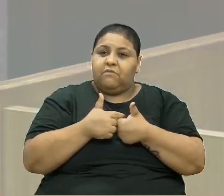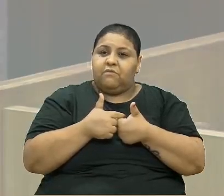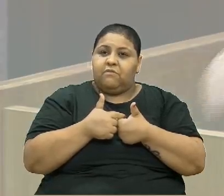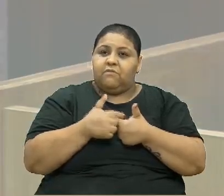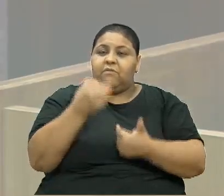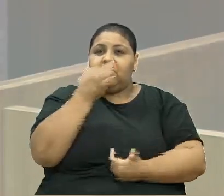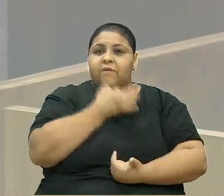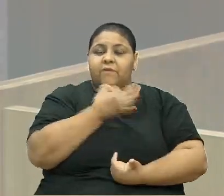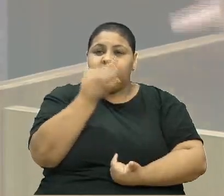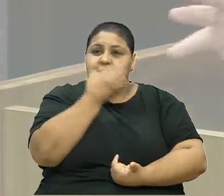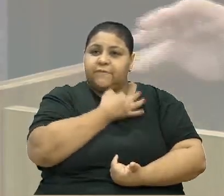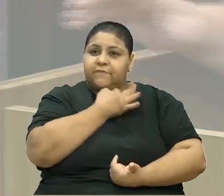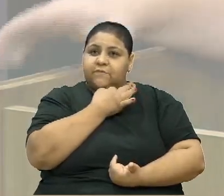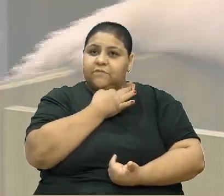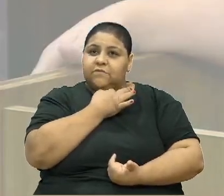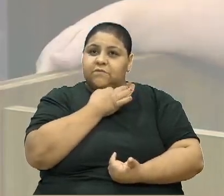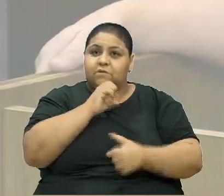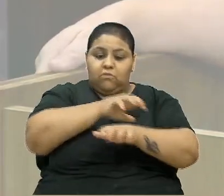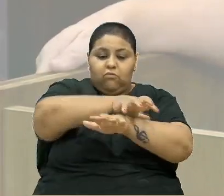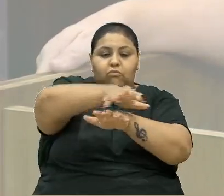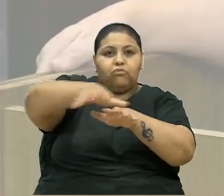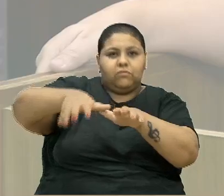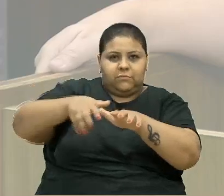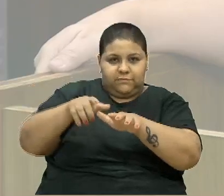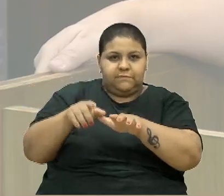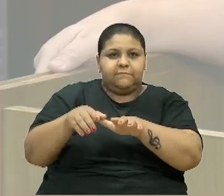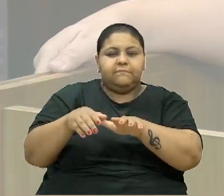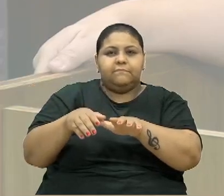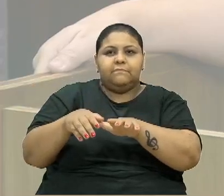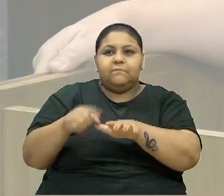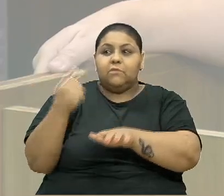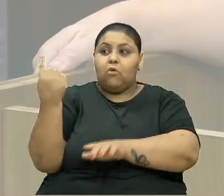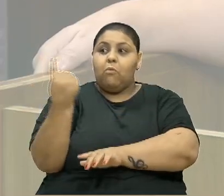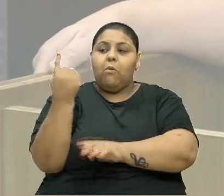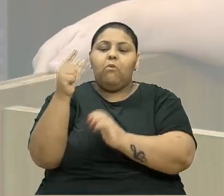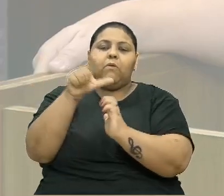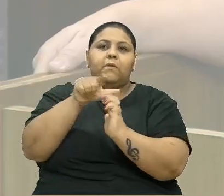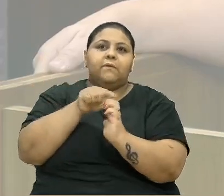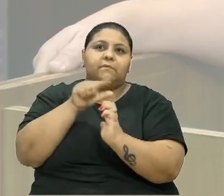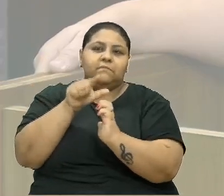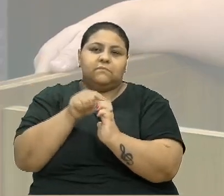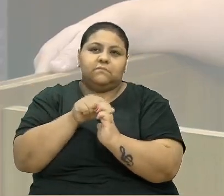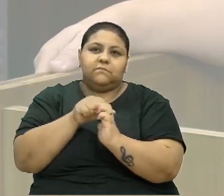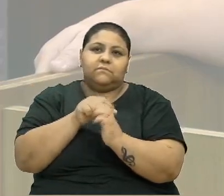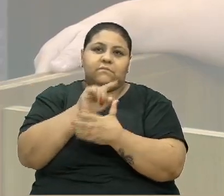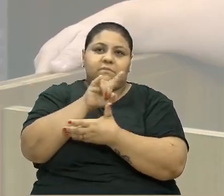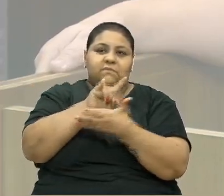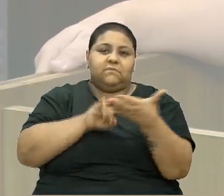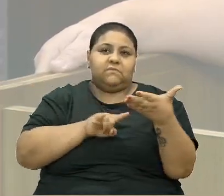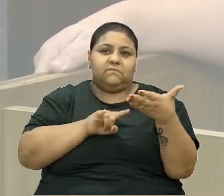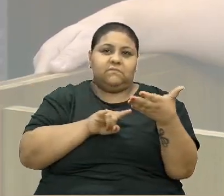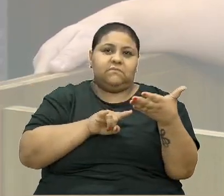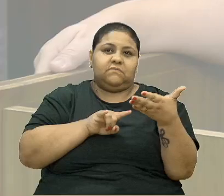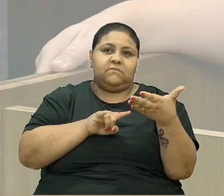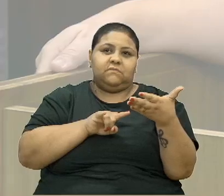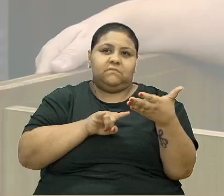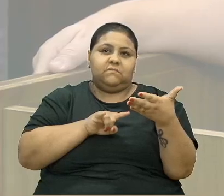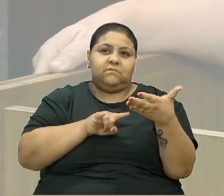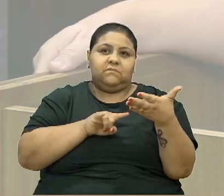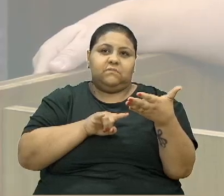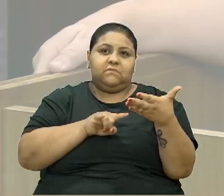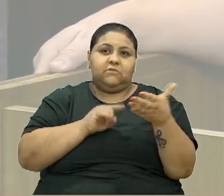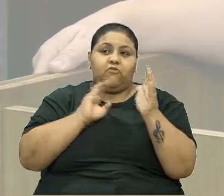Caxias do Sul, para os munícipes aqui de Caxias, é uma única. O documento era para essa